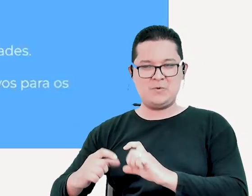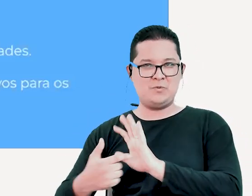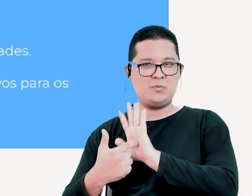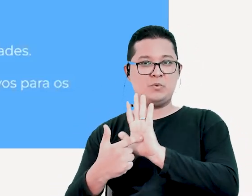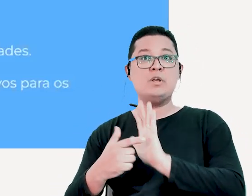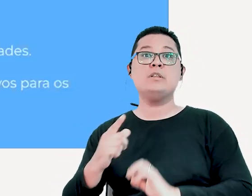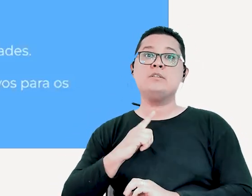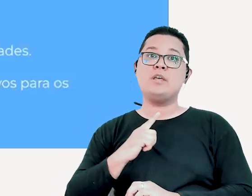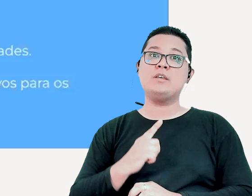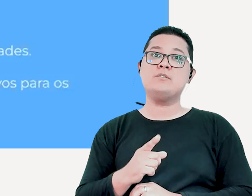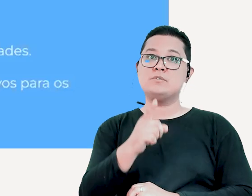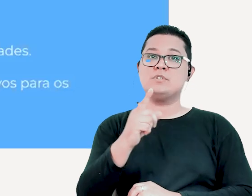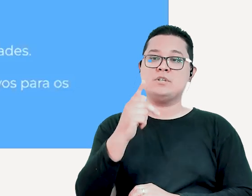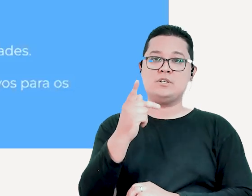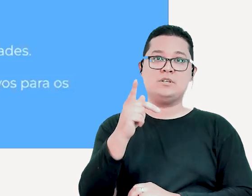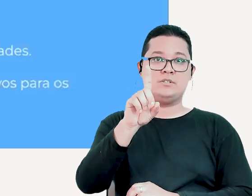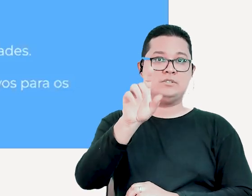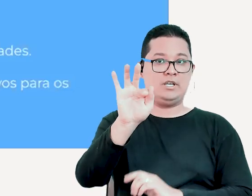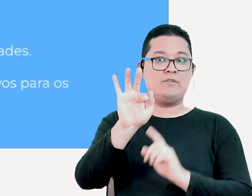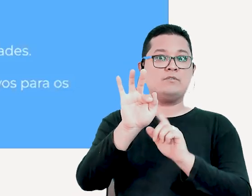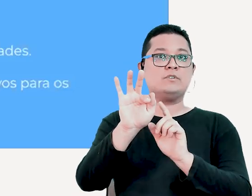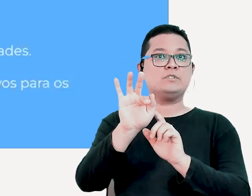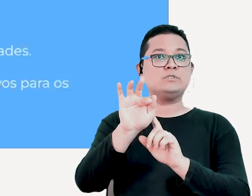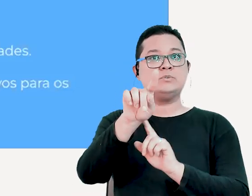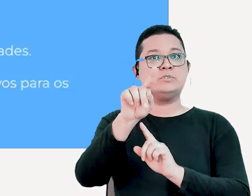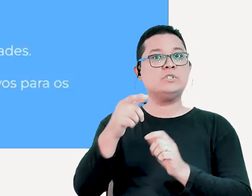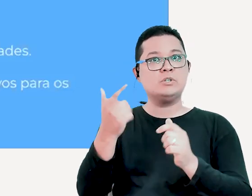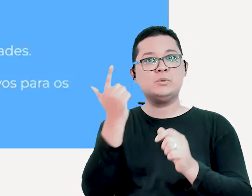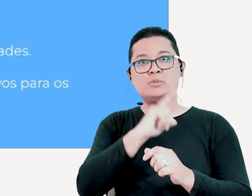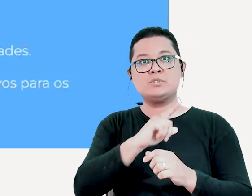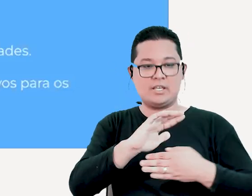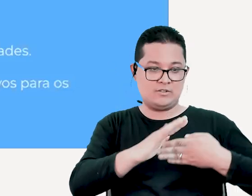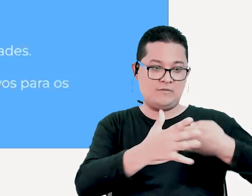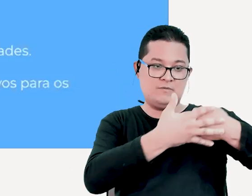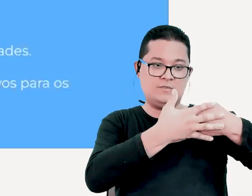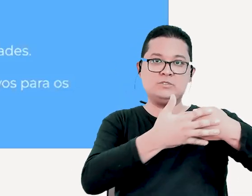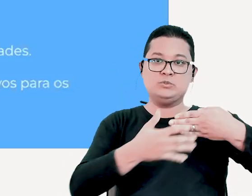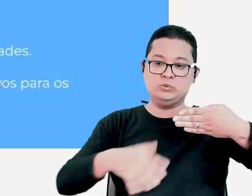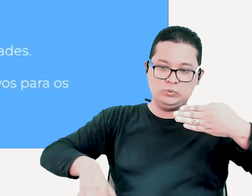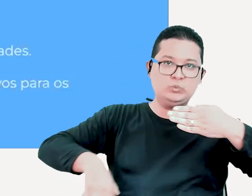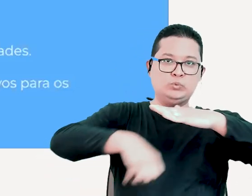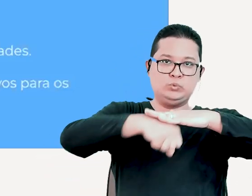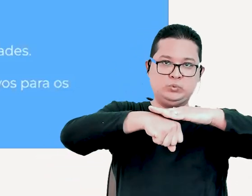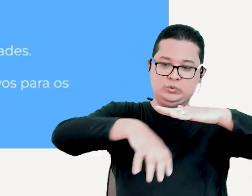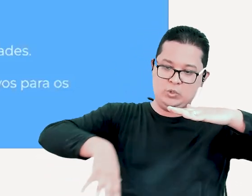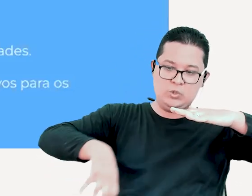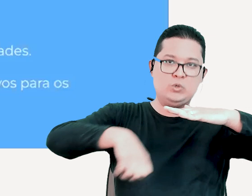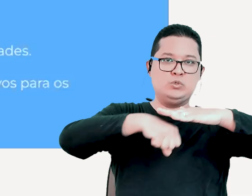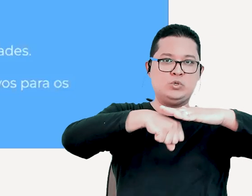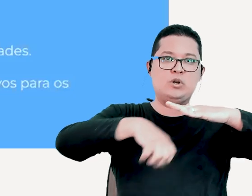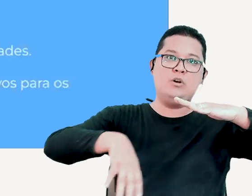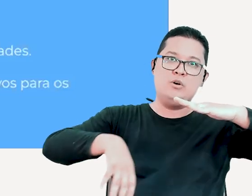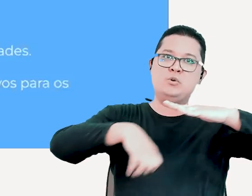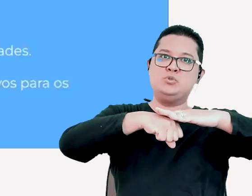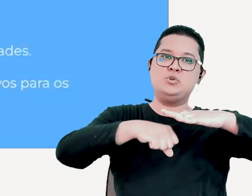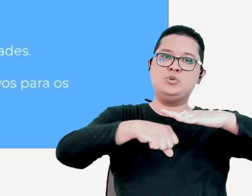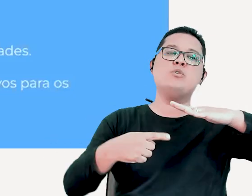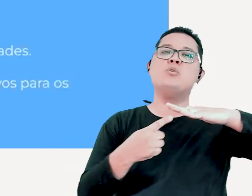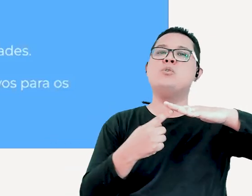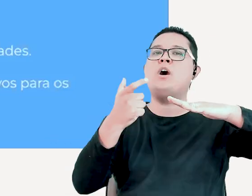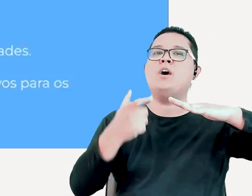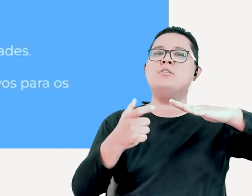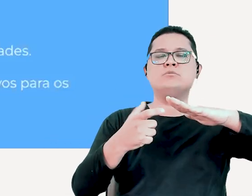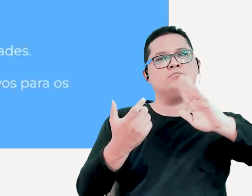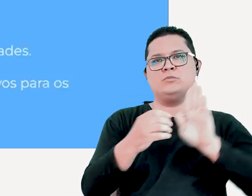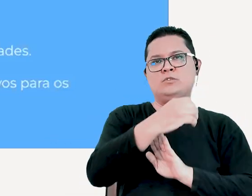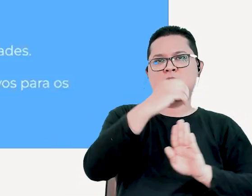que você consegue exportar esses frameworks, seja para o seu Gira, ou seja para o seu Figma Jam, ou seja para o seu Miro, ou